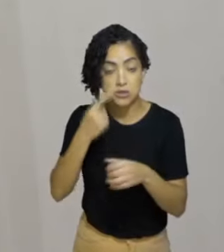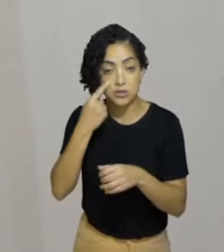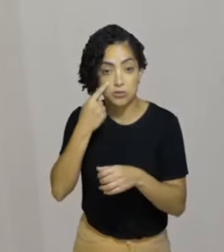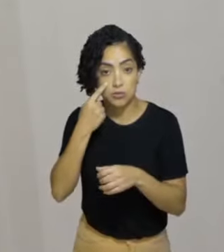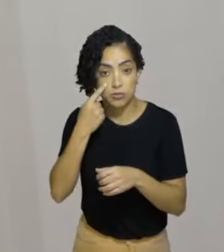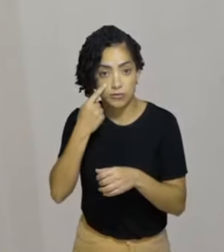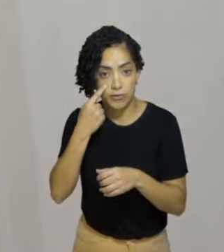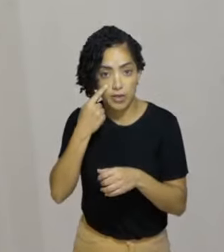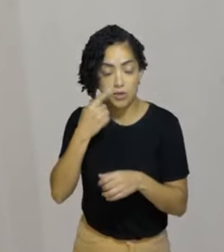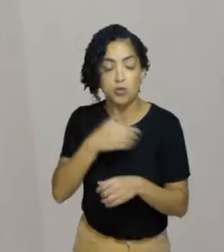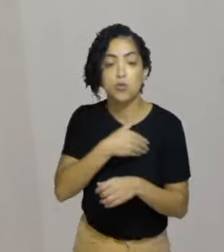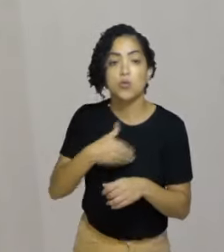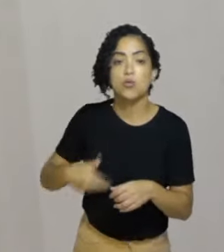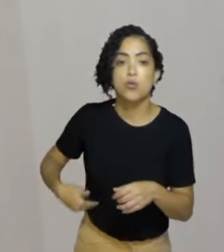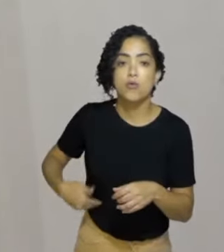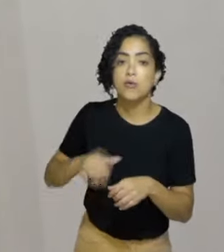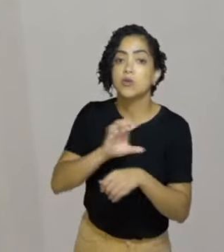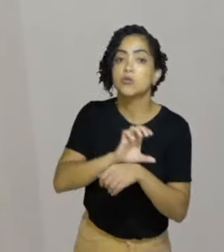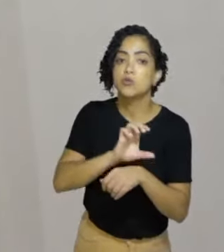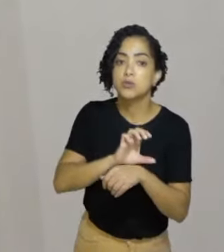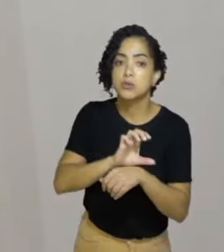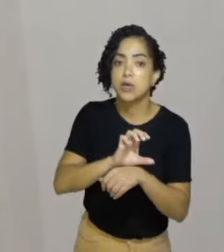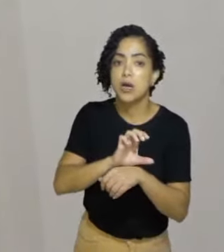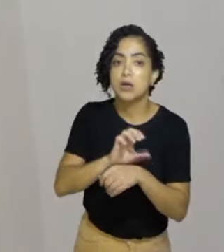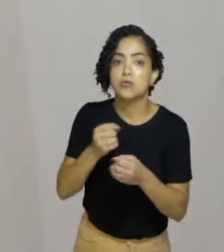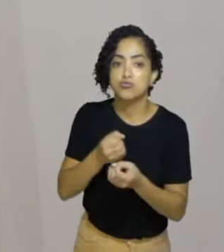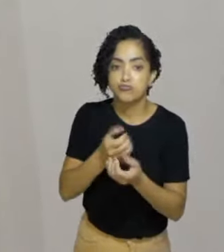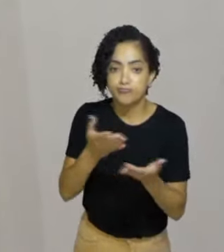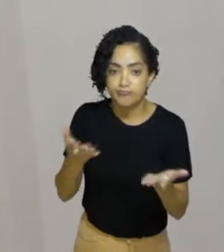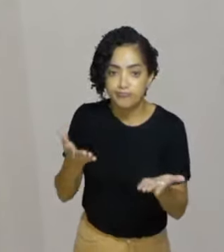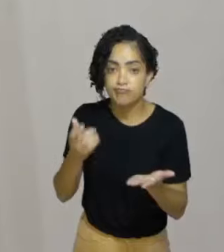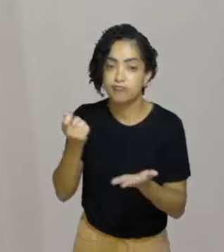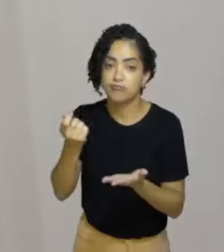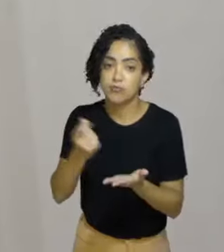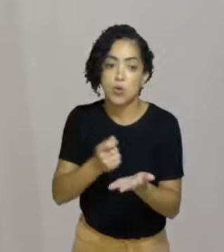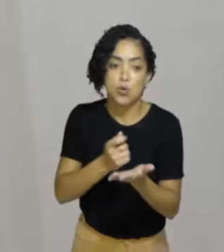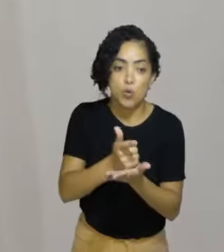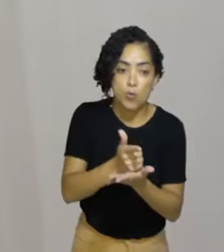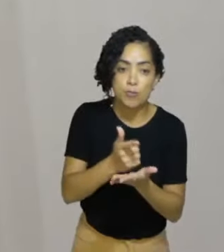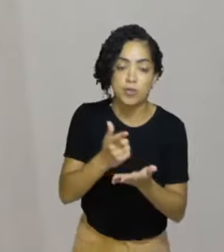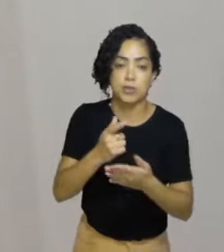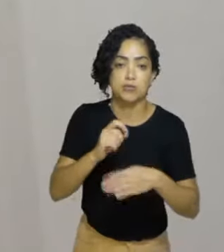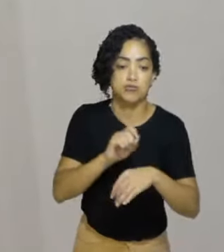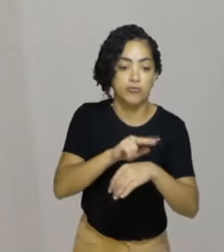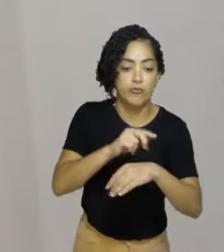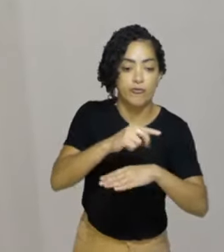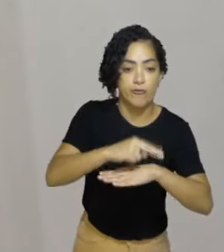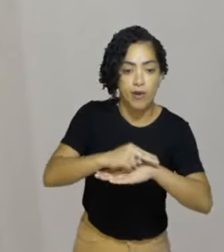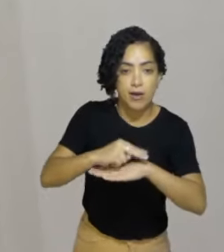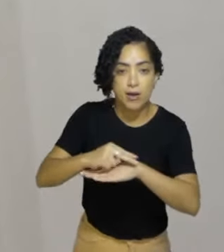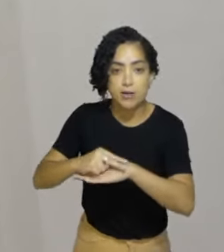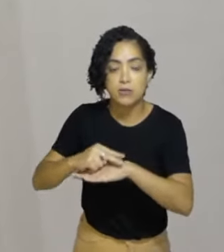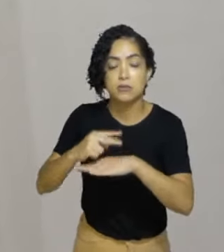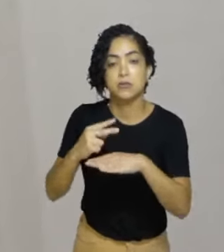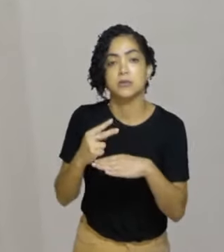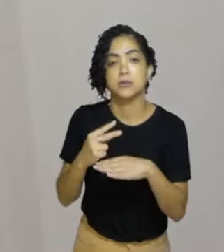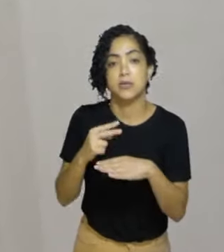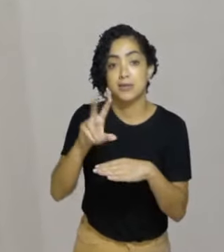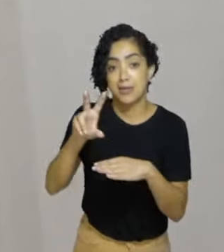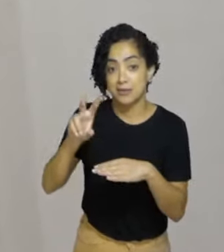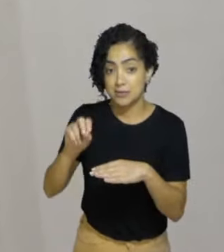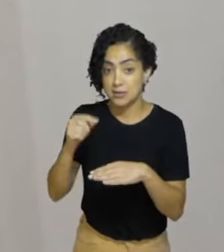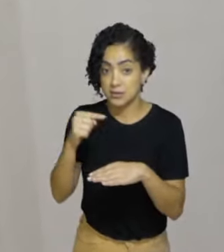o governo do estado disponibilizando recursos, comprando vagas. E outra, deputado Massocco, essas 50